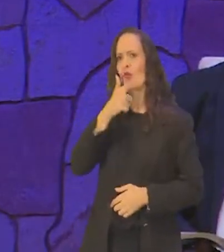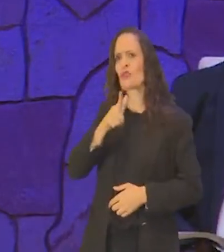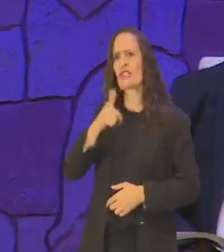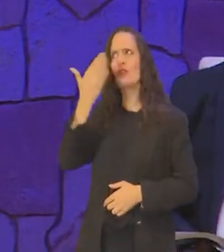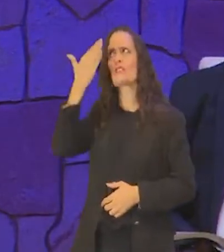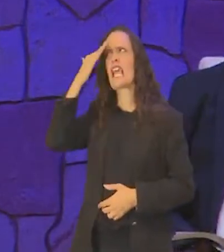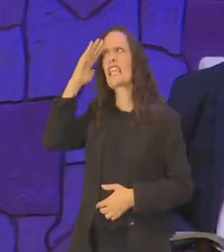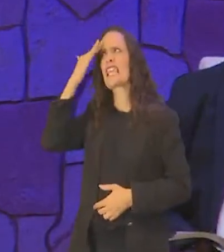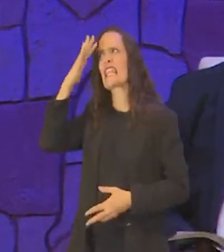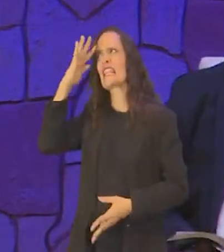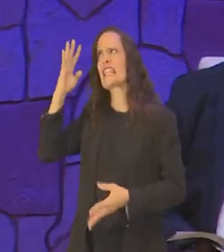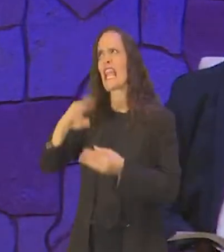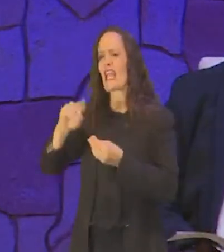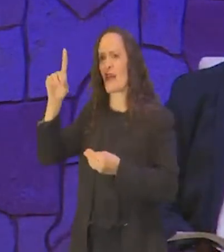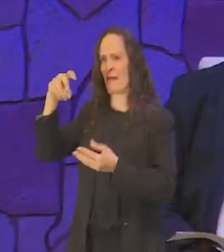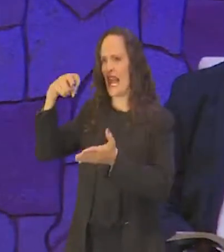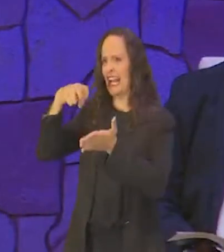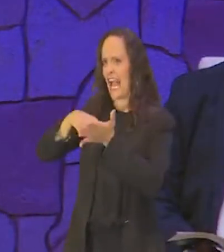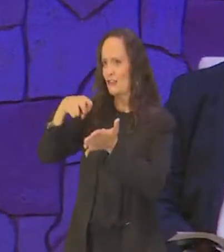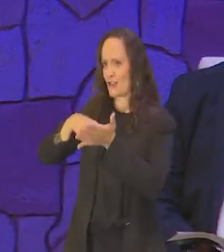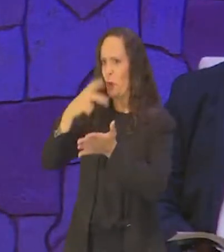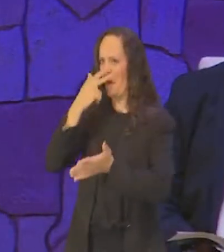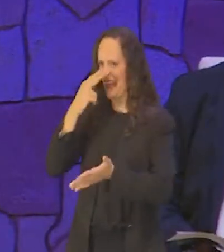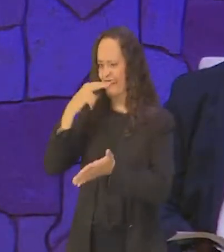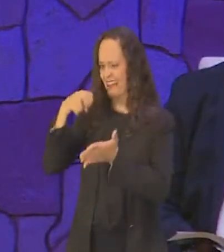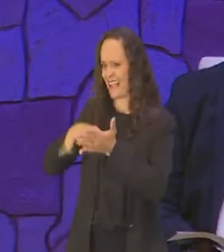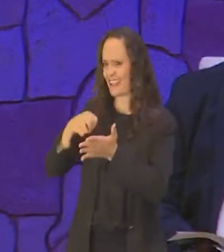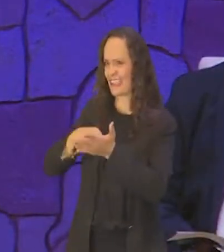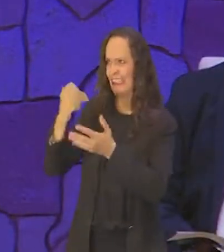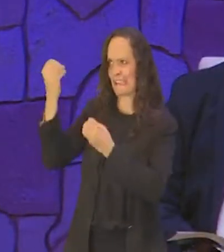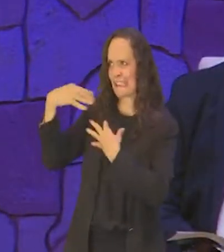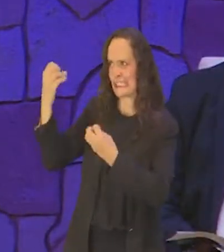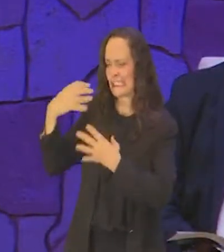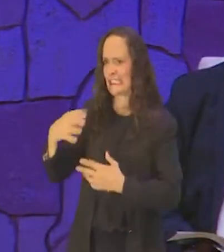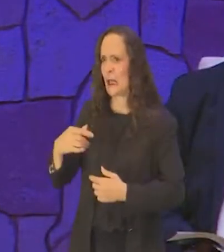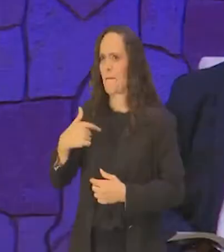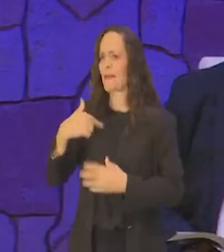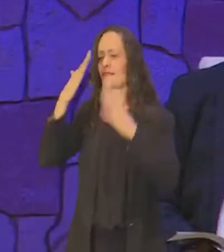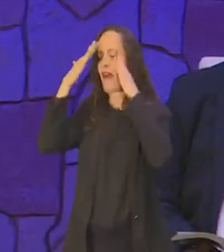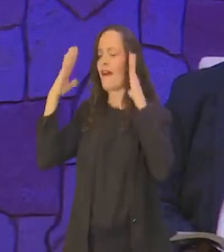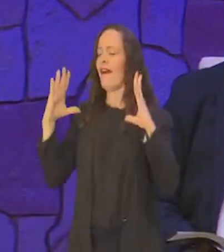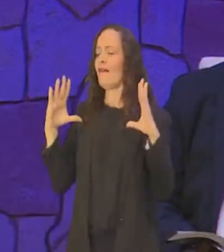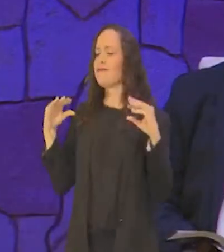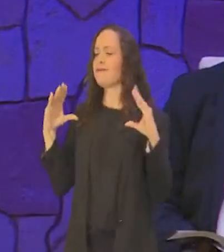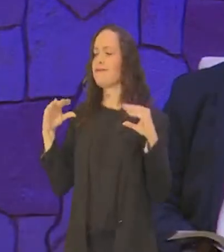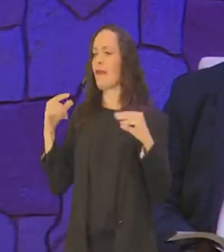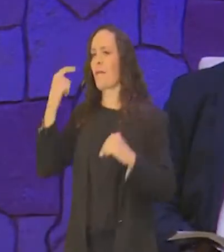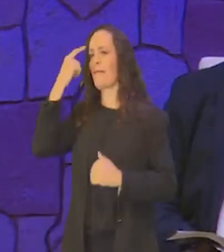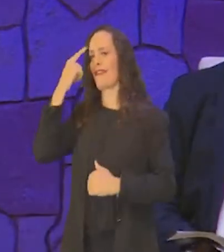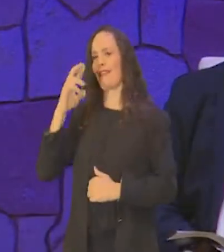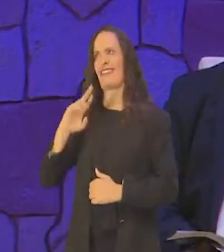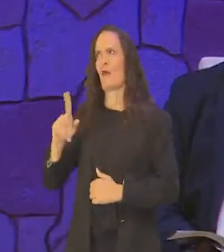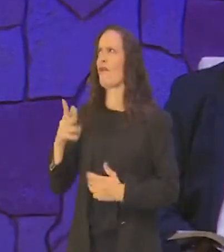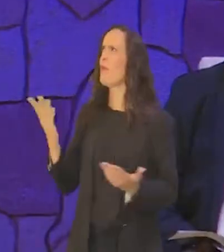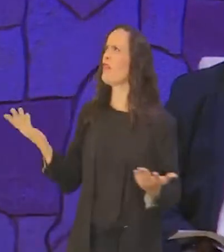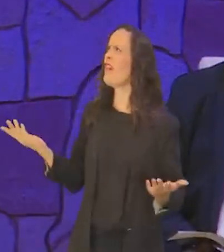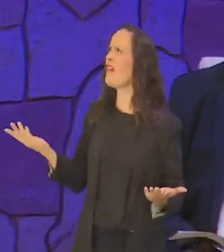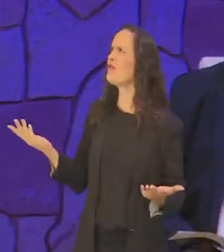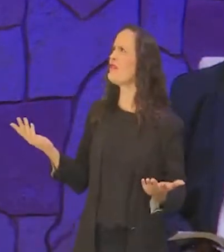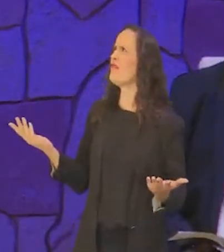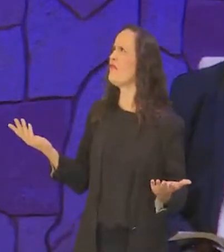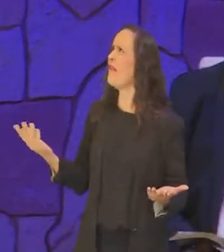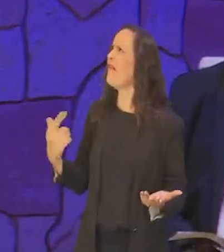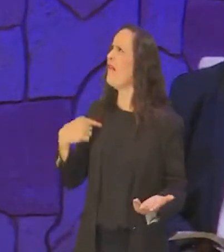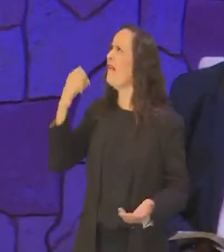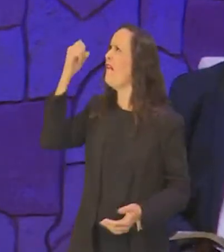a vara e o cajado como conforto e consolo. Não olhe para as adversidades